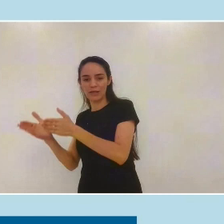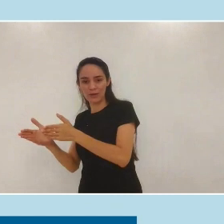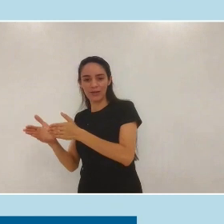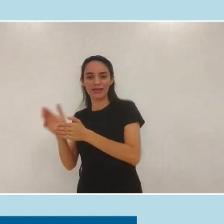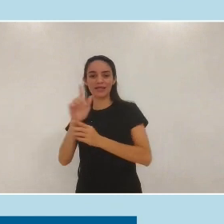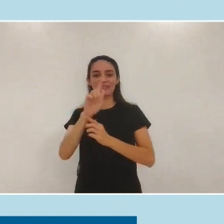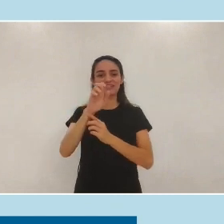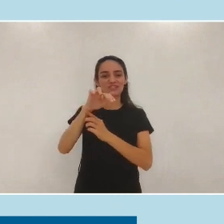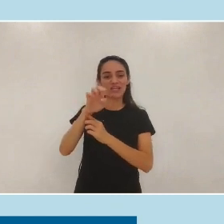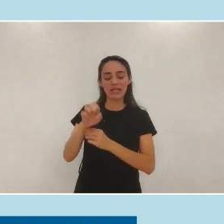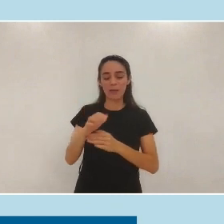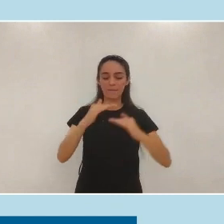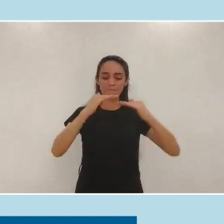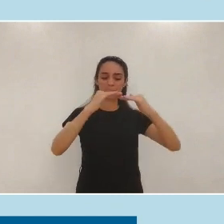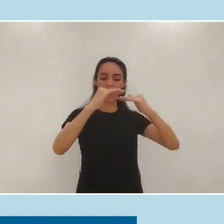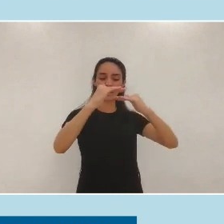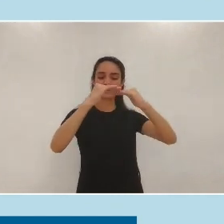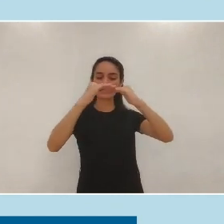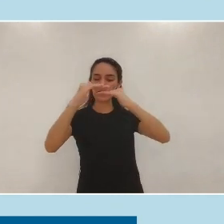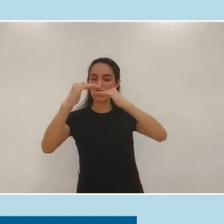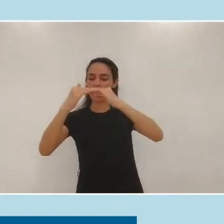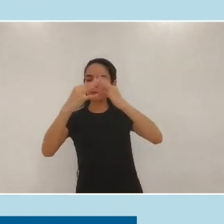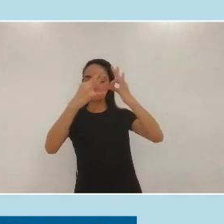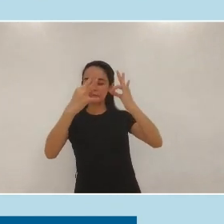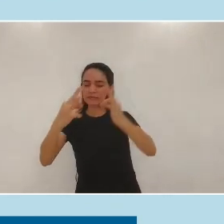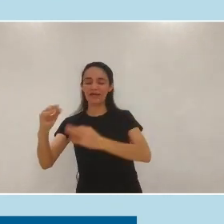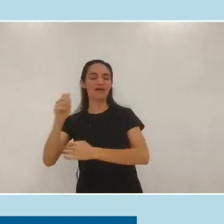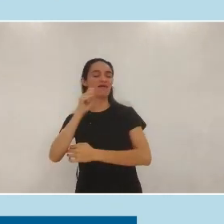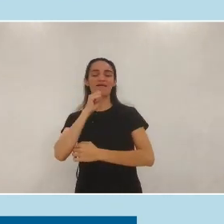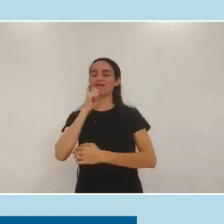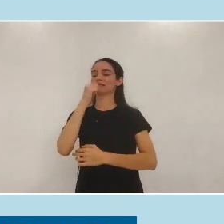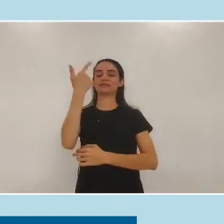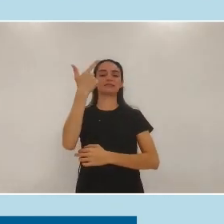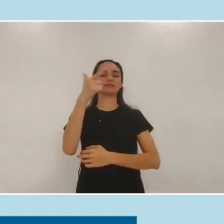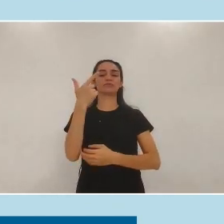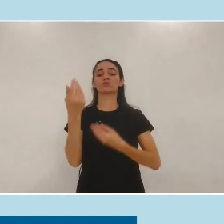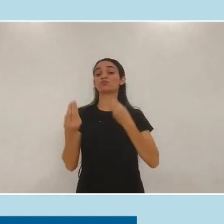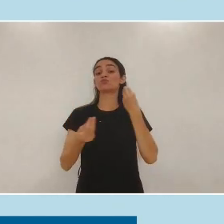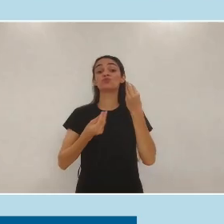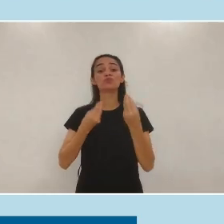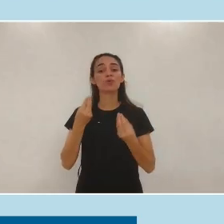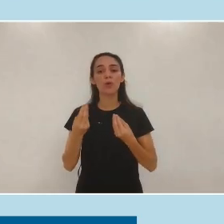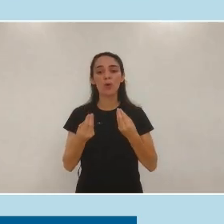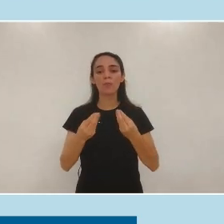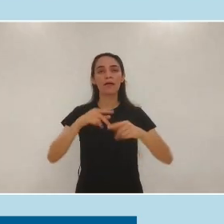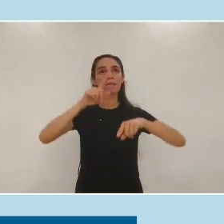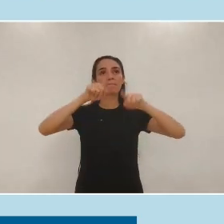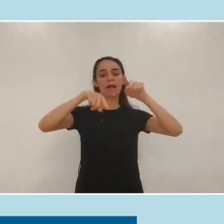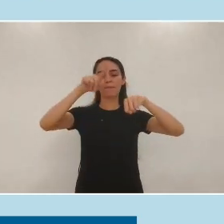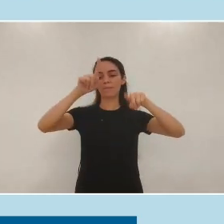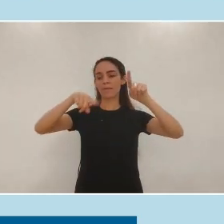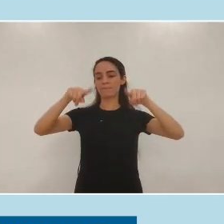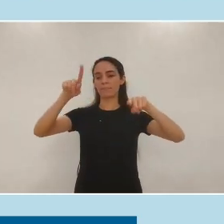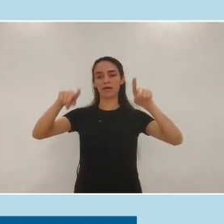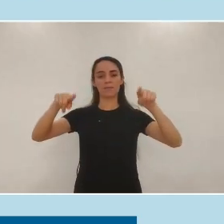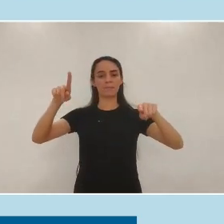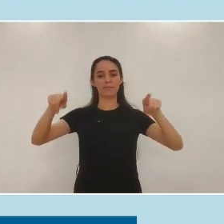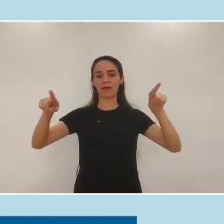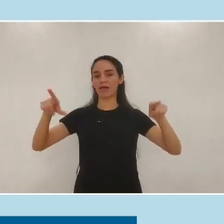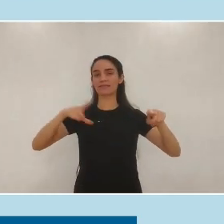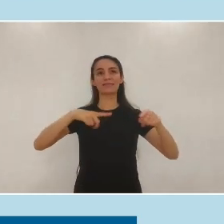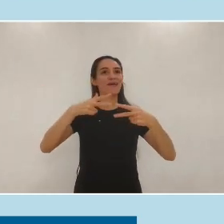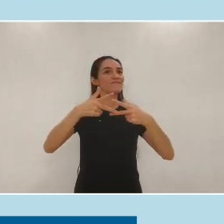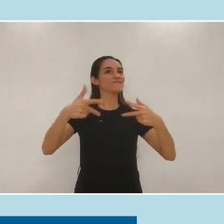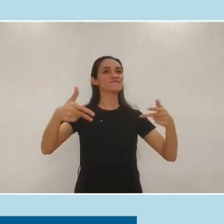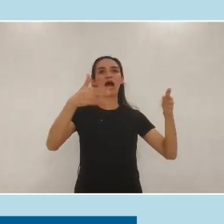e padronizada, rígida. Ainda não temos isso. Então, como é muito variável, tem muitas sequências. Por isso que